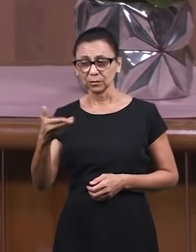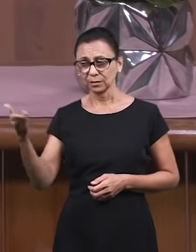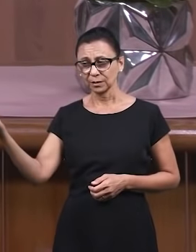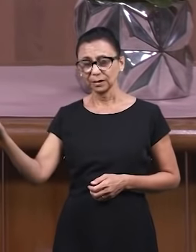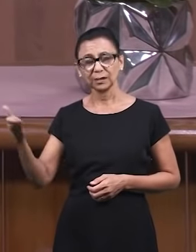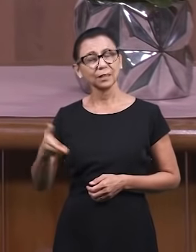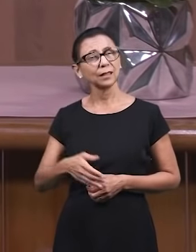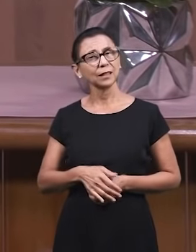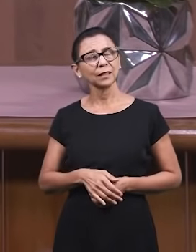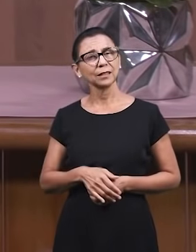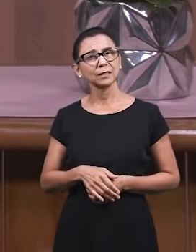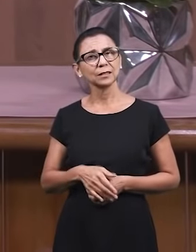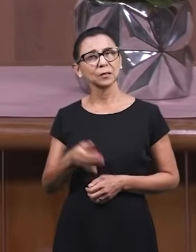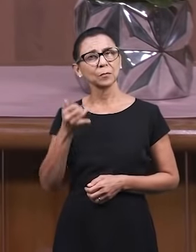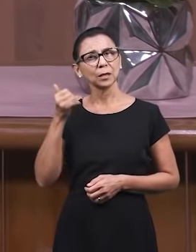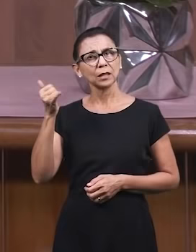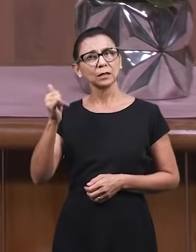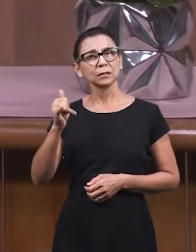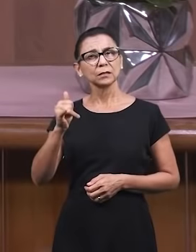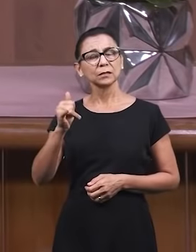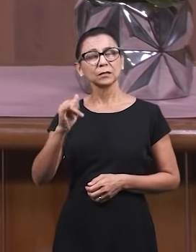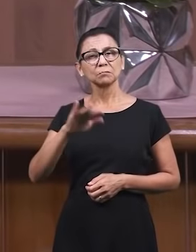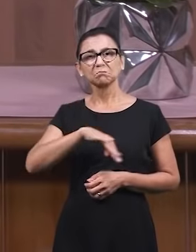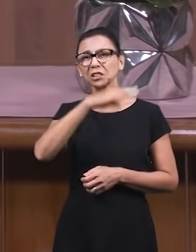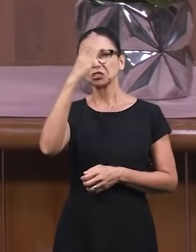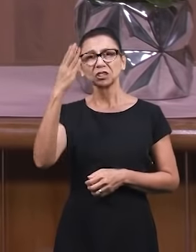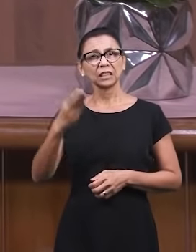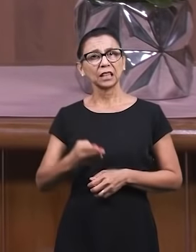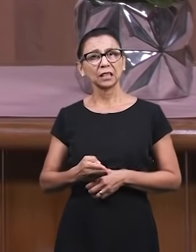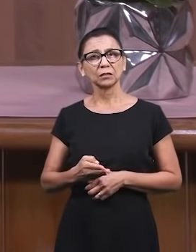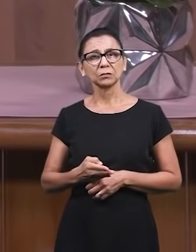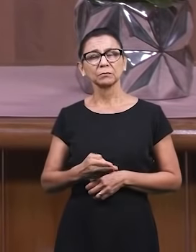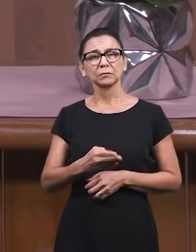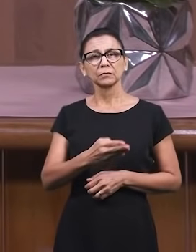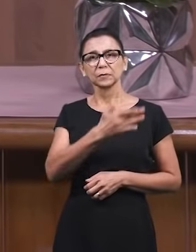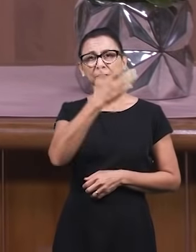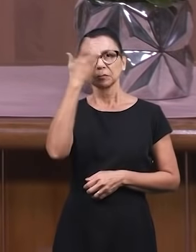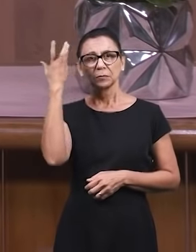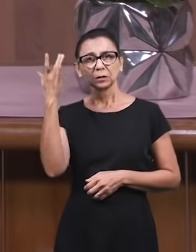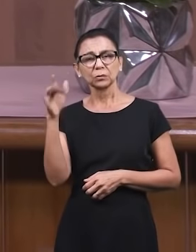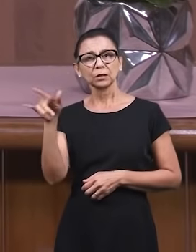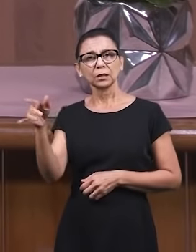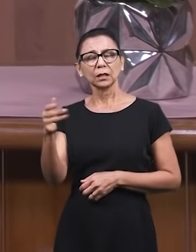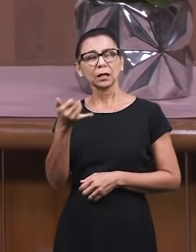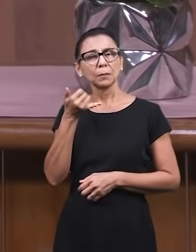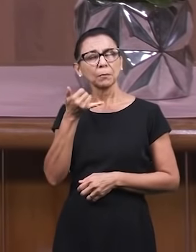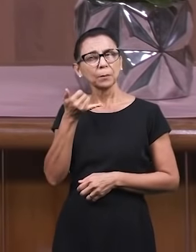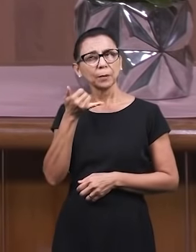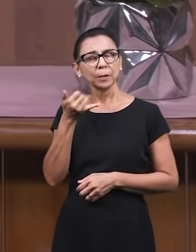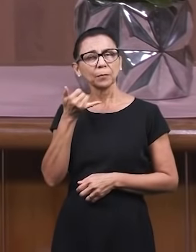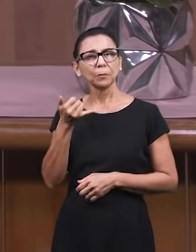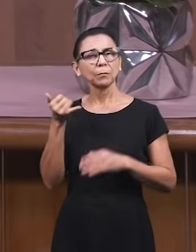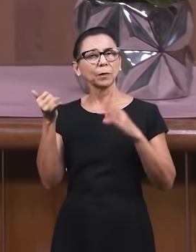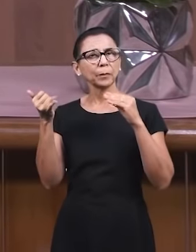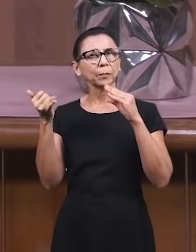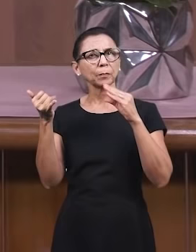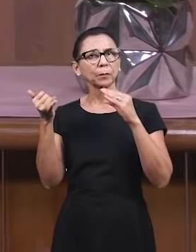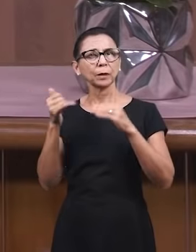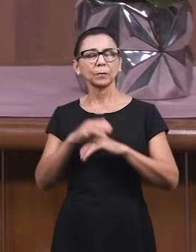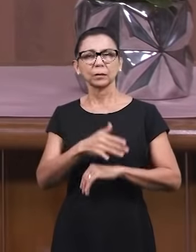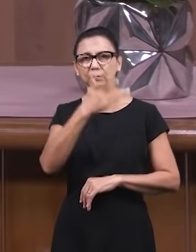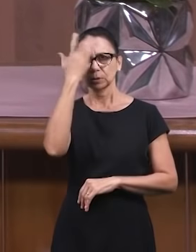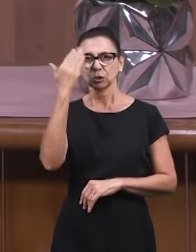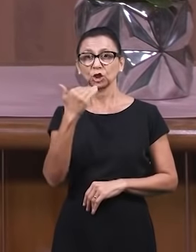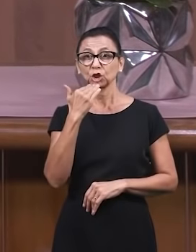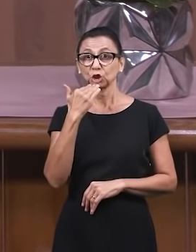0800-707-3076. É um número que você pode ligar para ele 24 horas por dia, vai ter alguém para te atender. A ligação é gratuita e ninguém vai